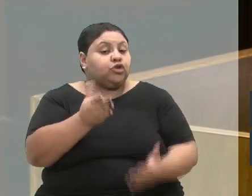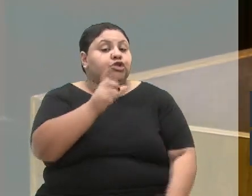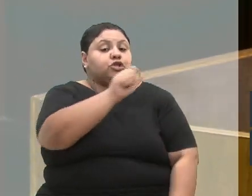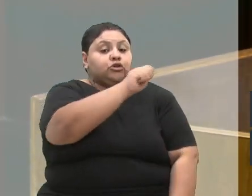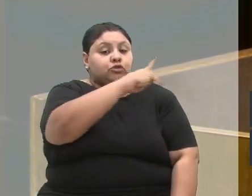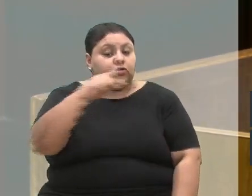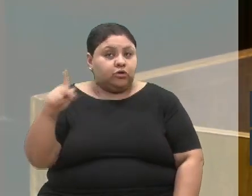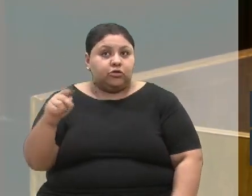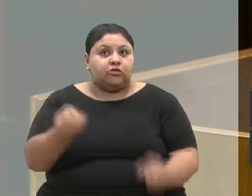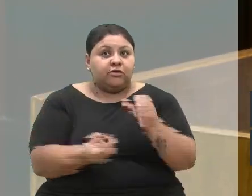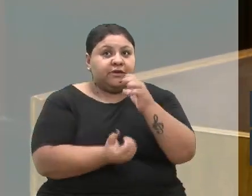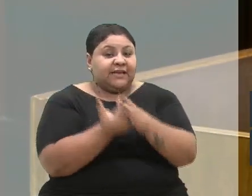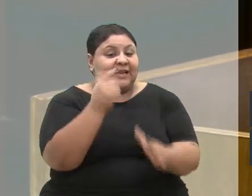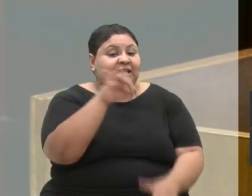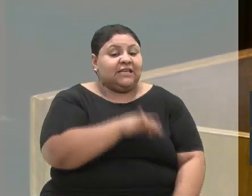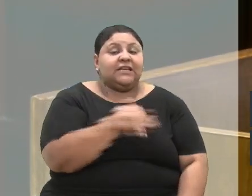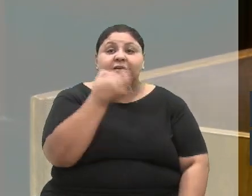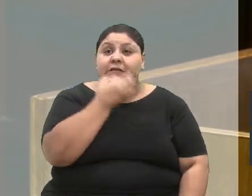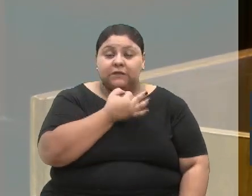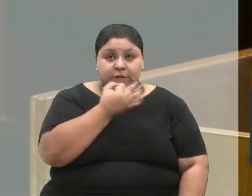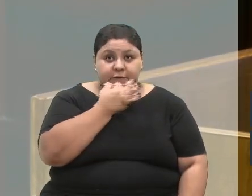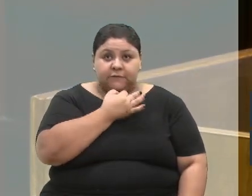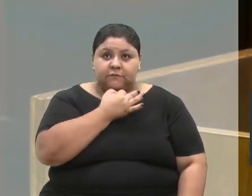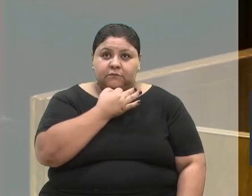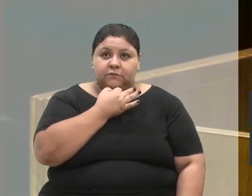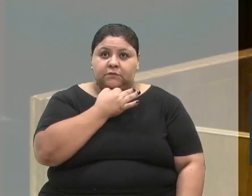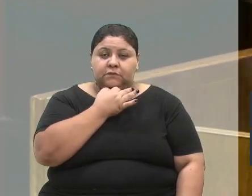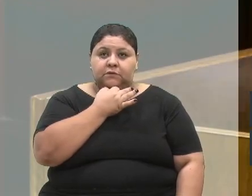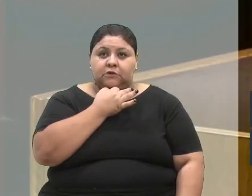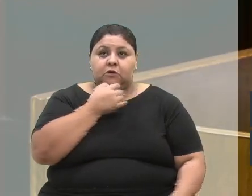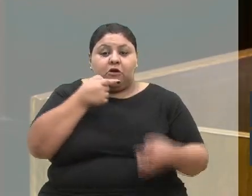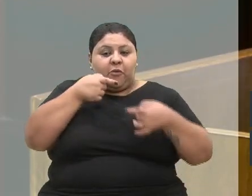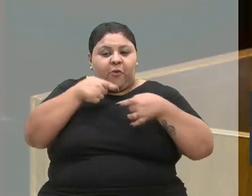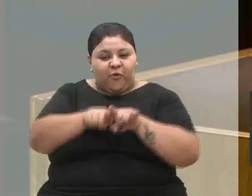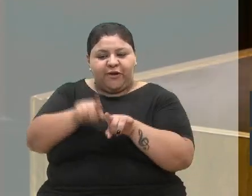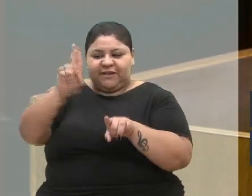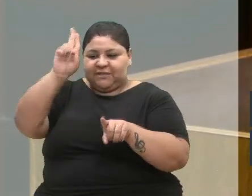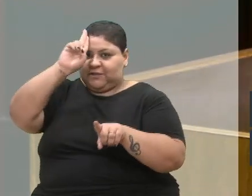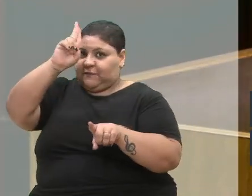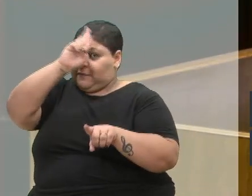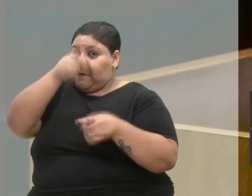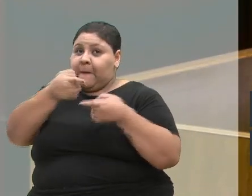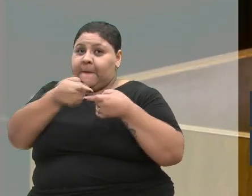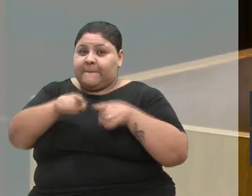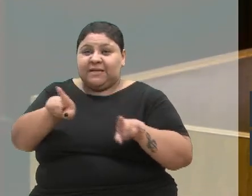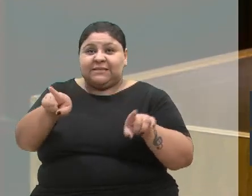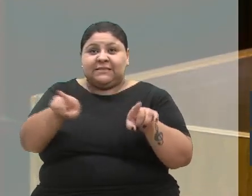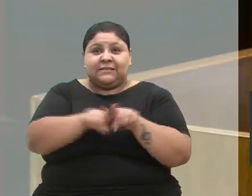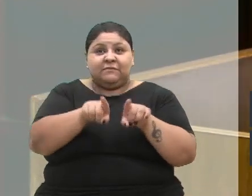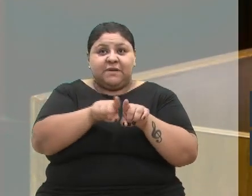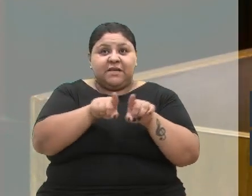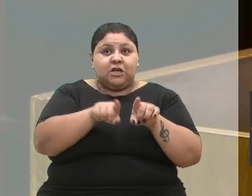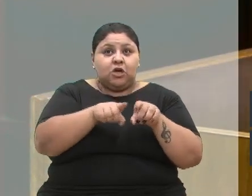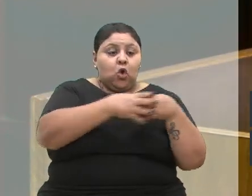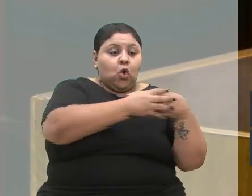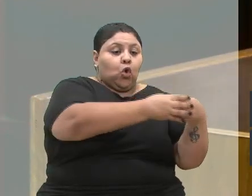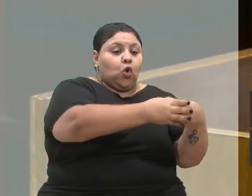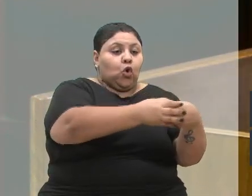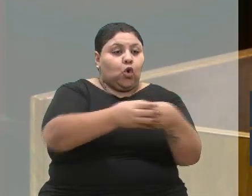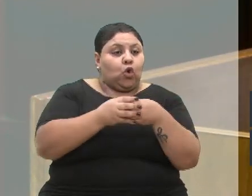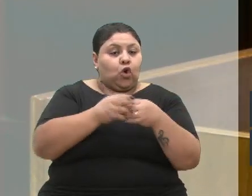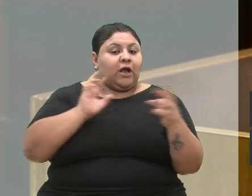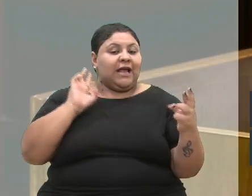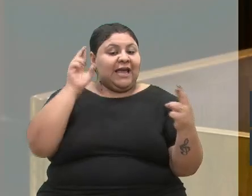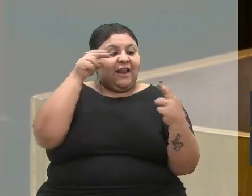foi criado em Caxias do Sul, então, que é uma concorrência da Uber, mas é uma cooperativa e é referência